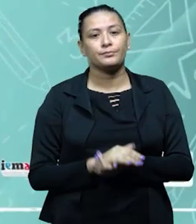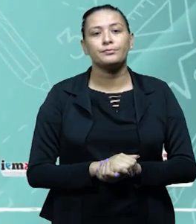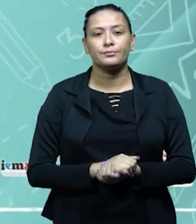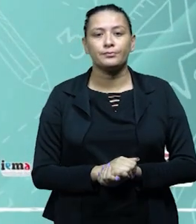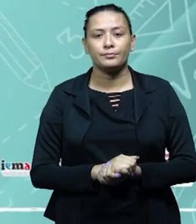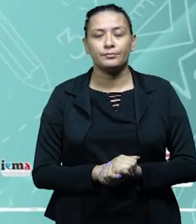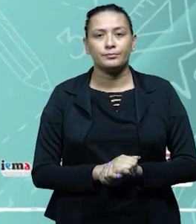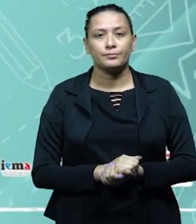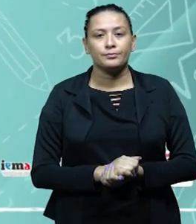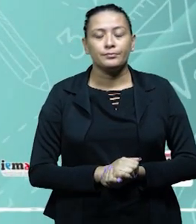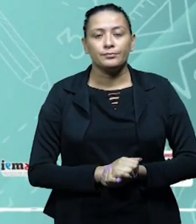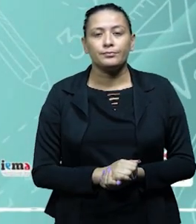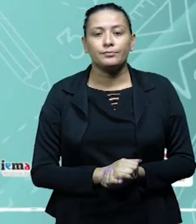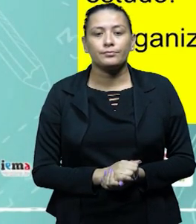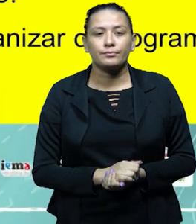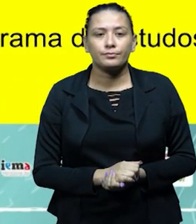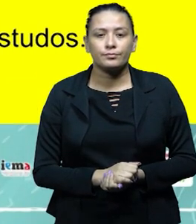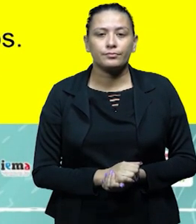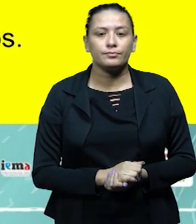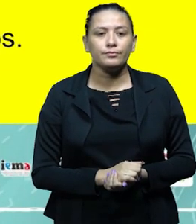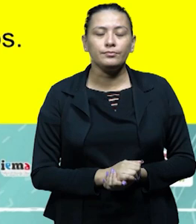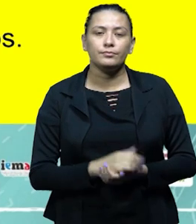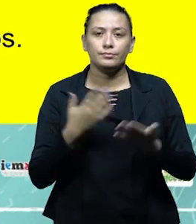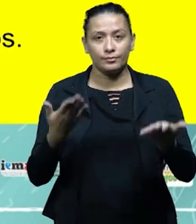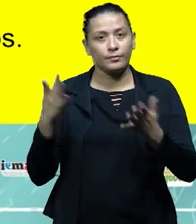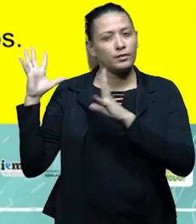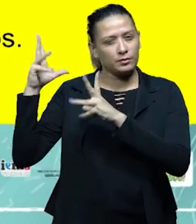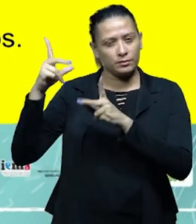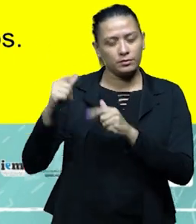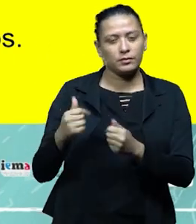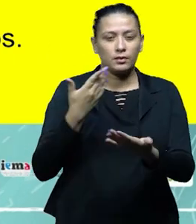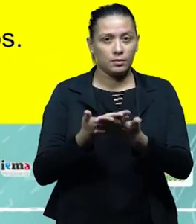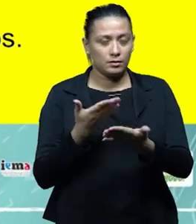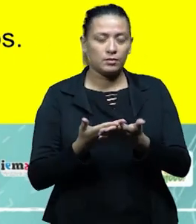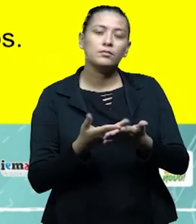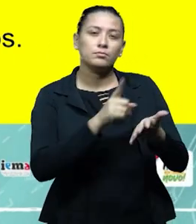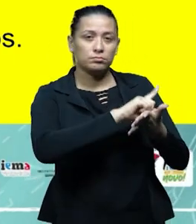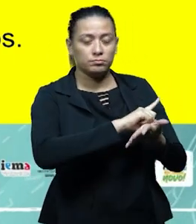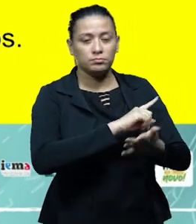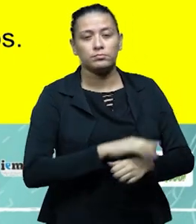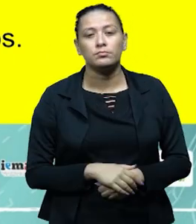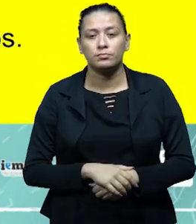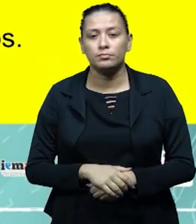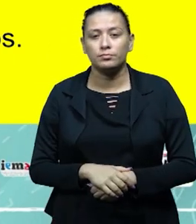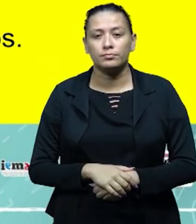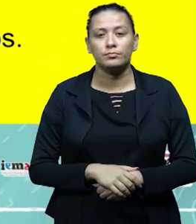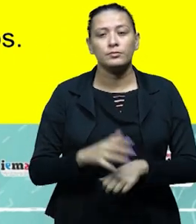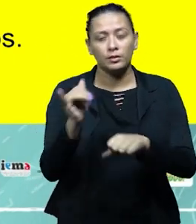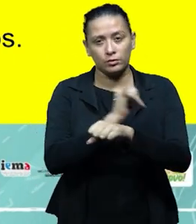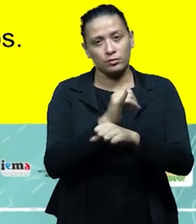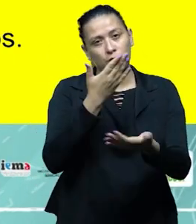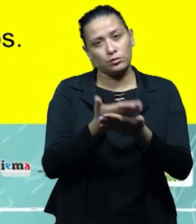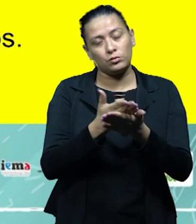em duas partes tá bem vamos revisar então A aula anterior nós vimos